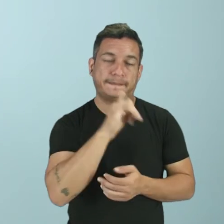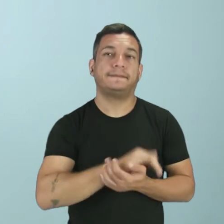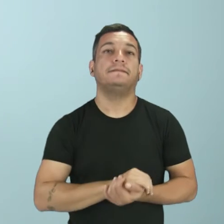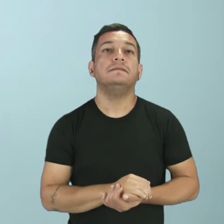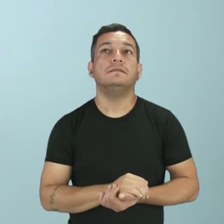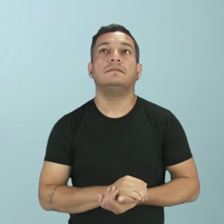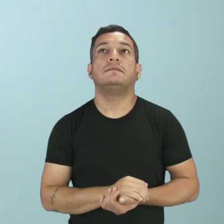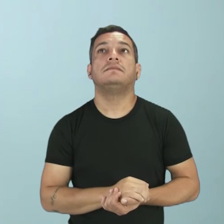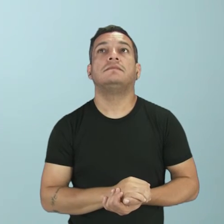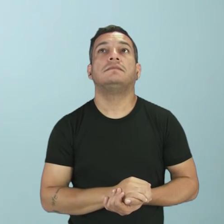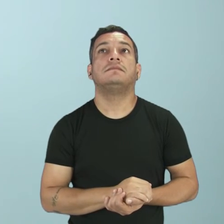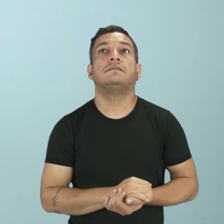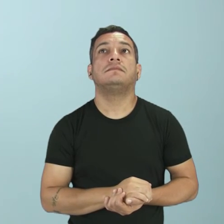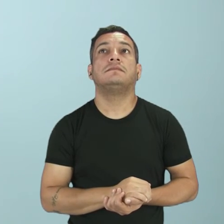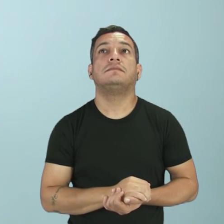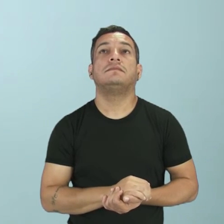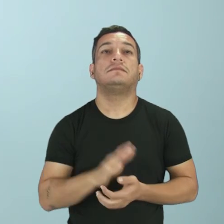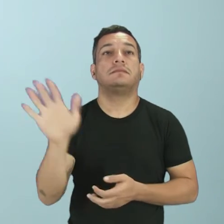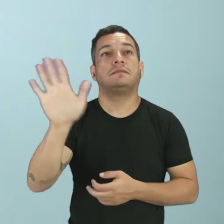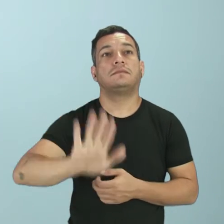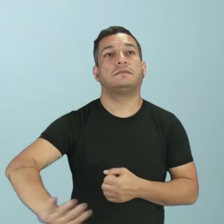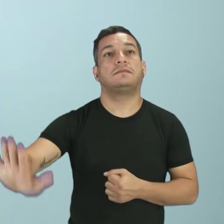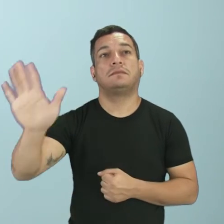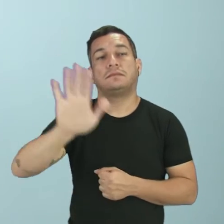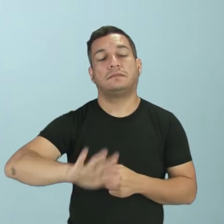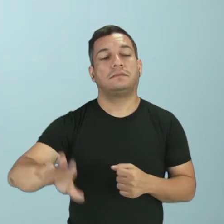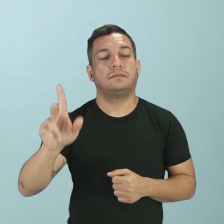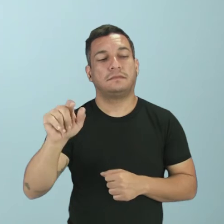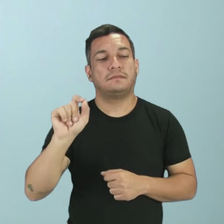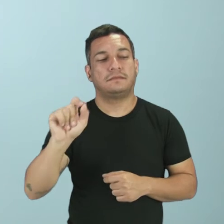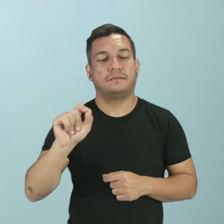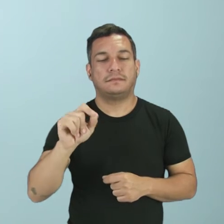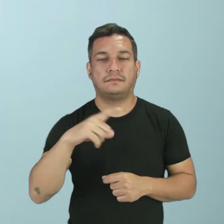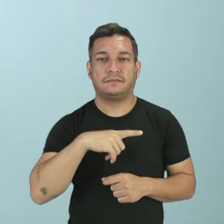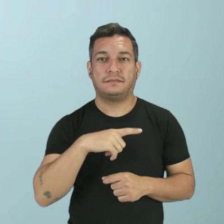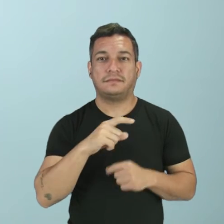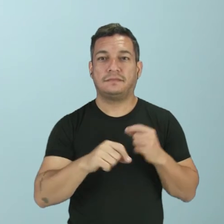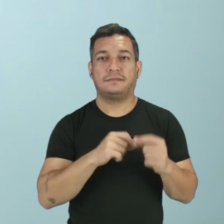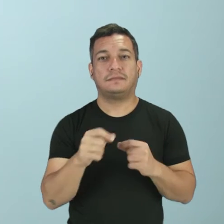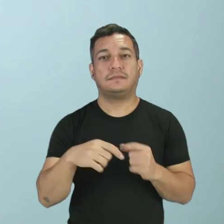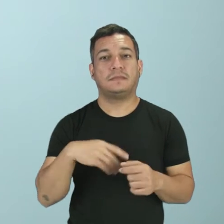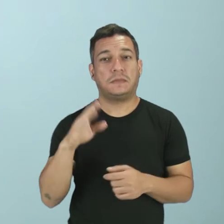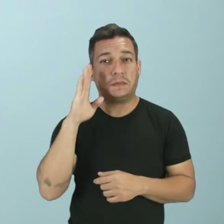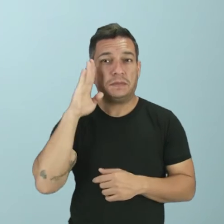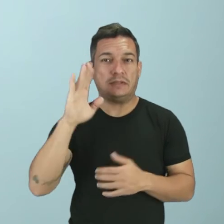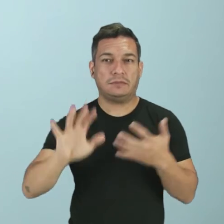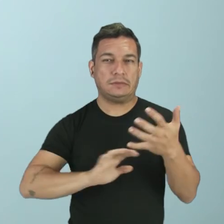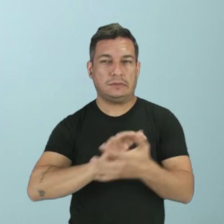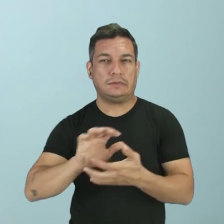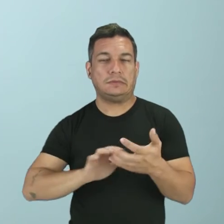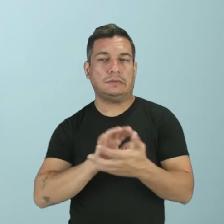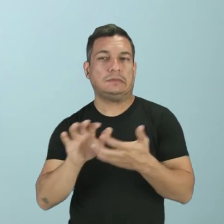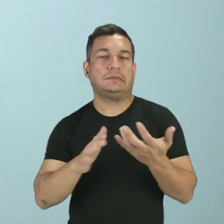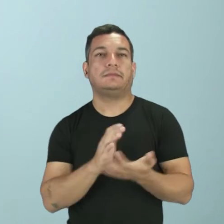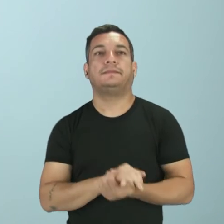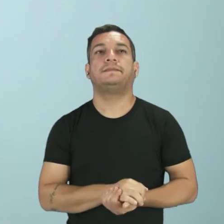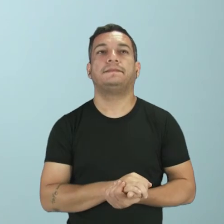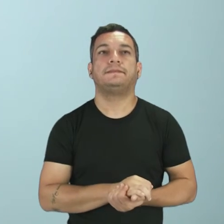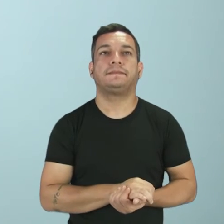né? É o nacionalismo que vai dar o tom dessas revoltas durante esse período.